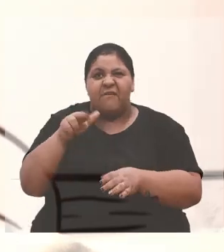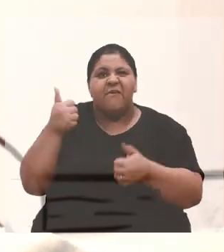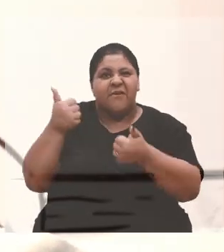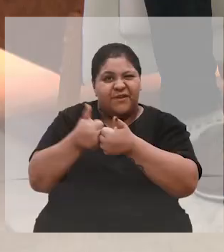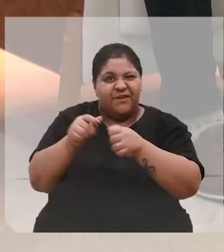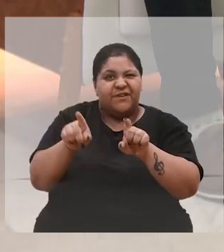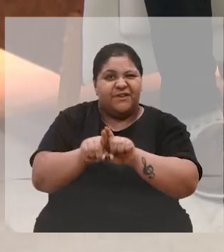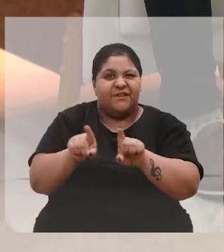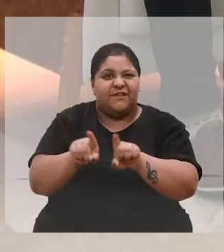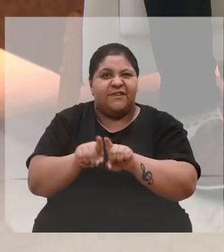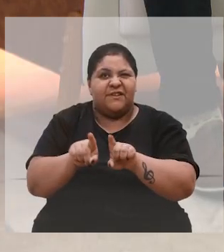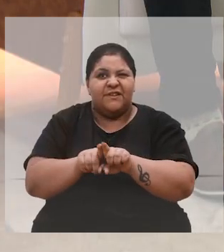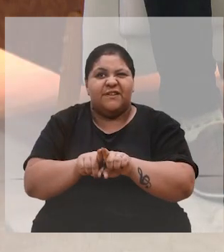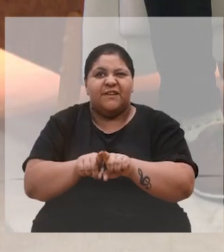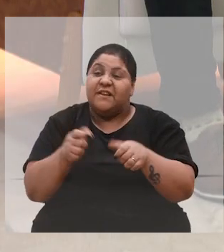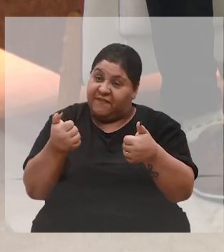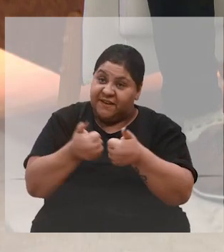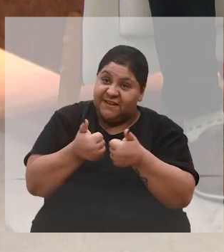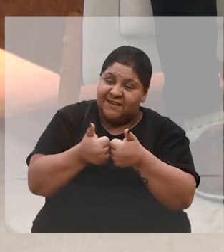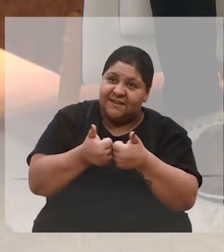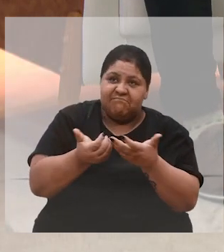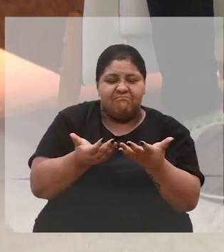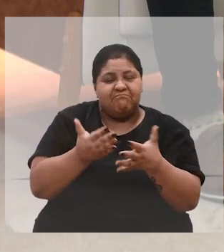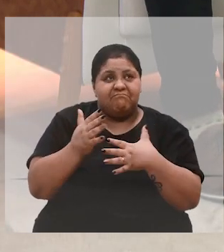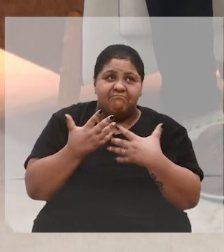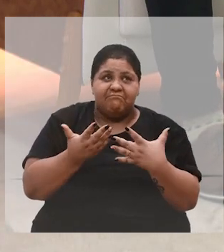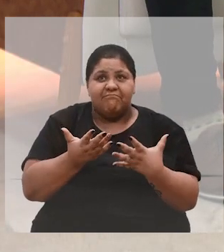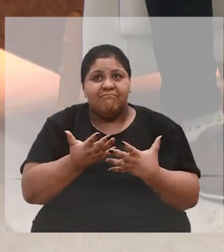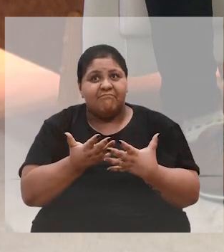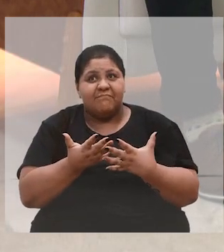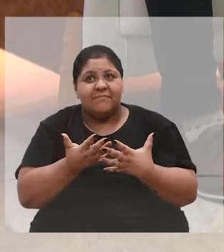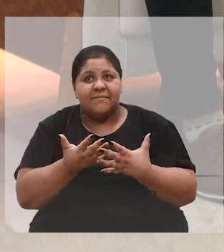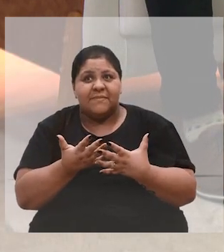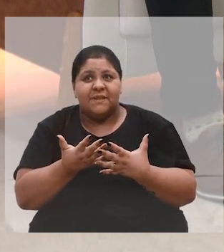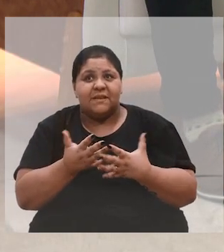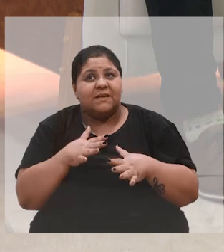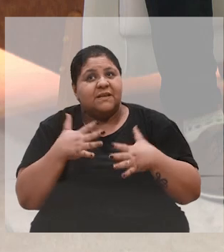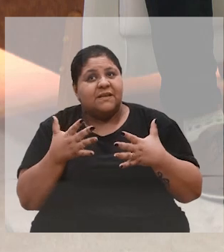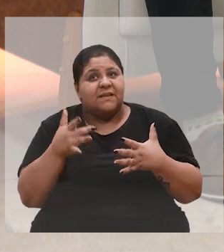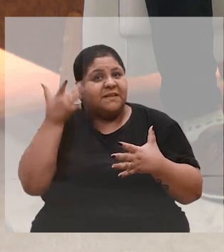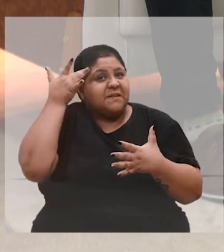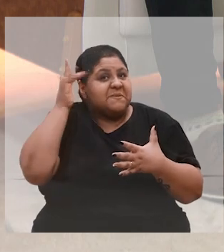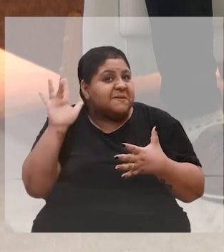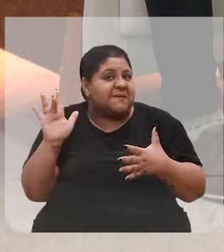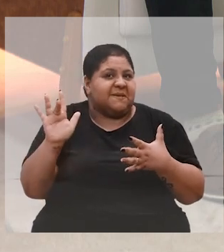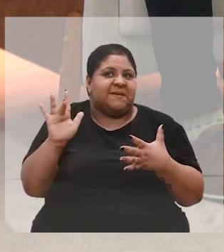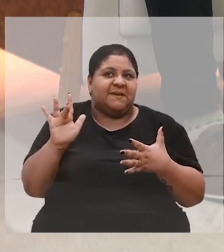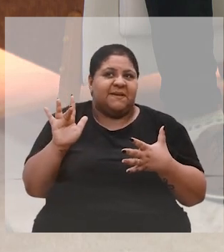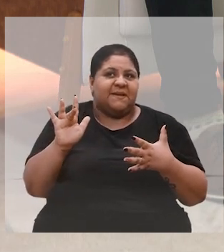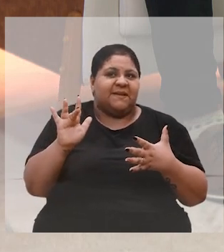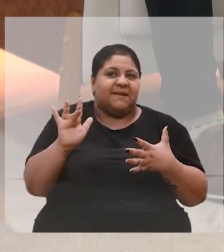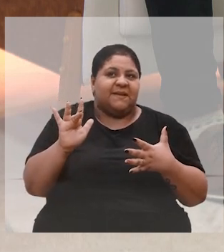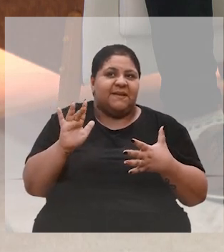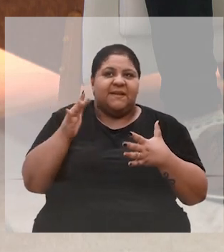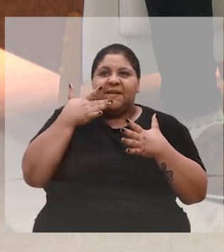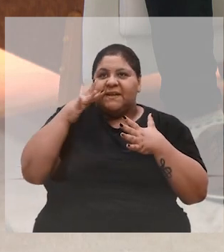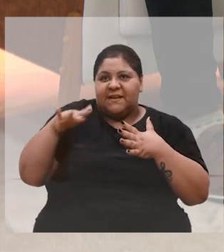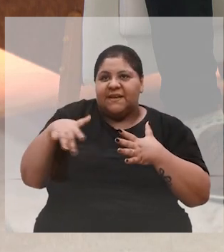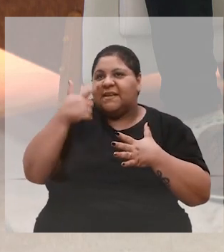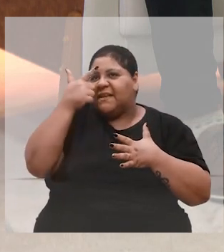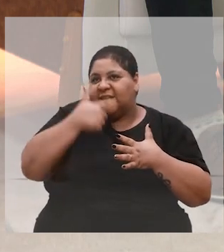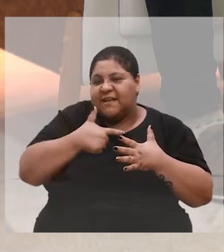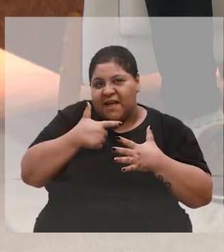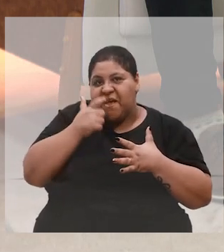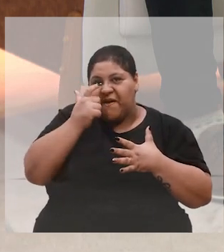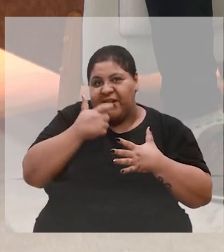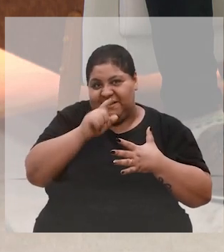irmão vai estar aqui. Ele vem junto? Bem... Será? Não sei, mas se for pequeno,